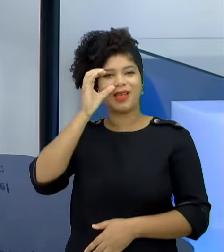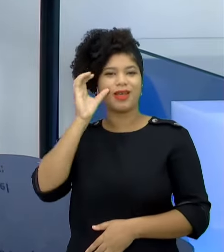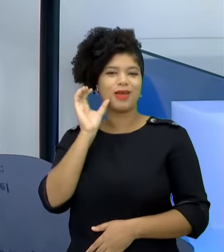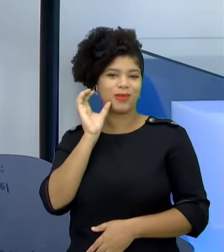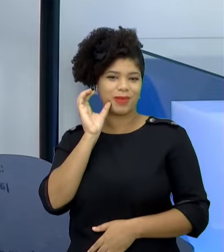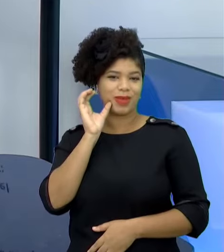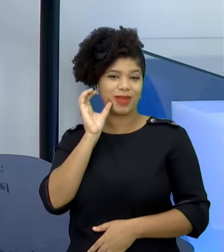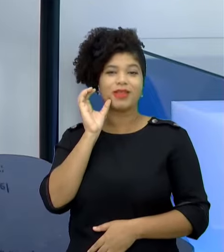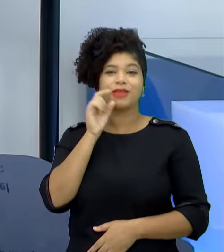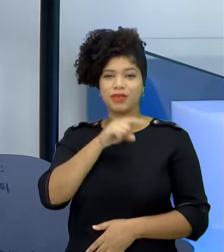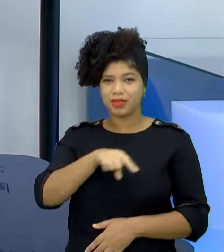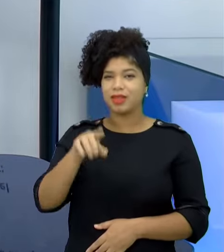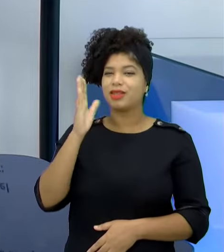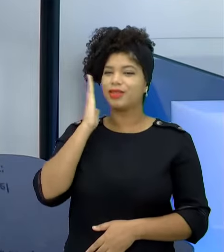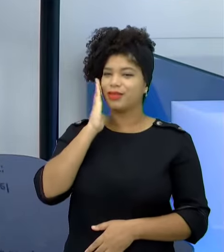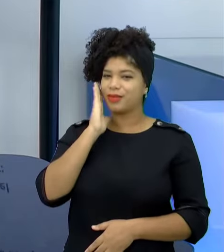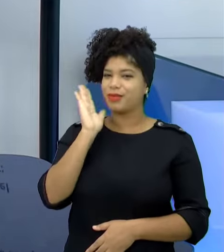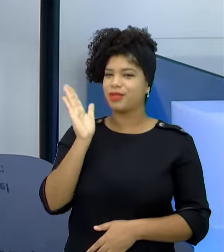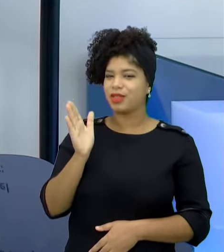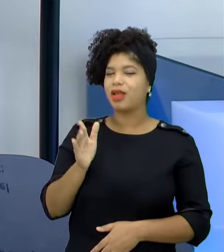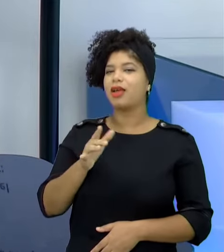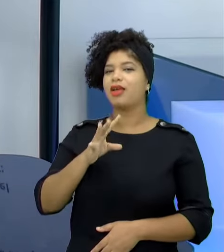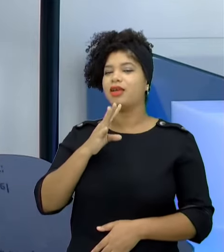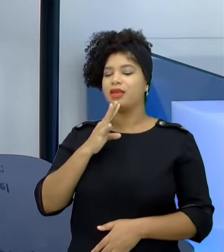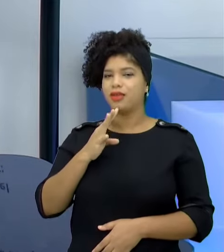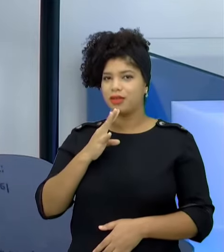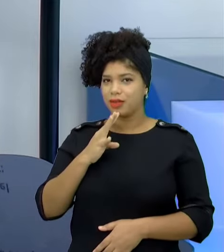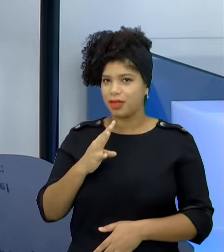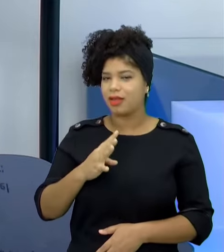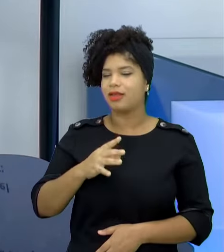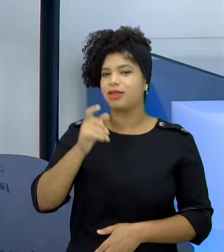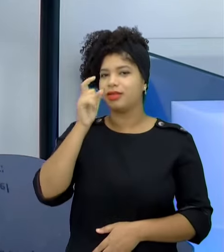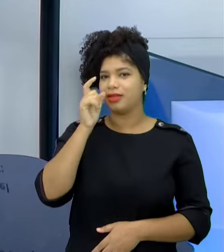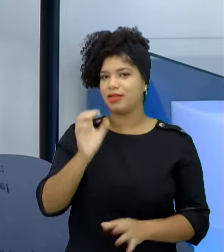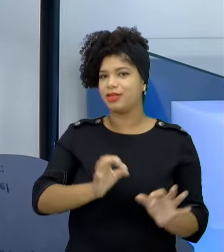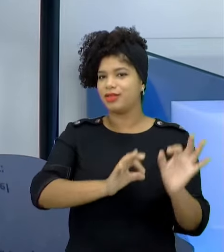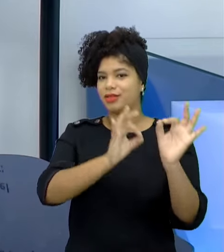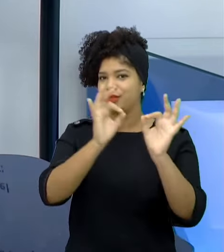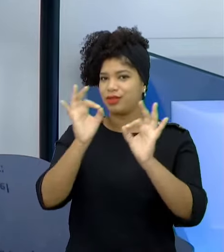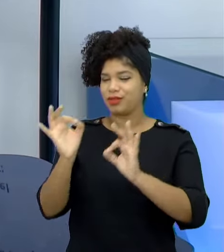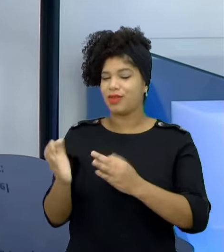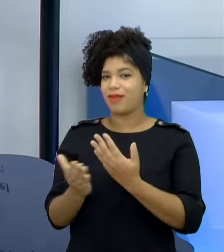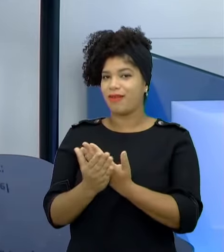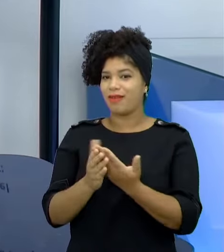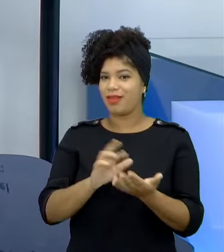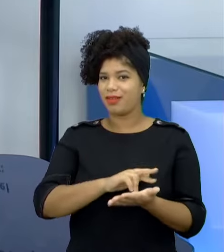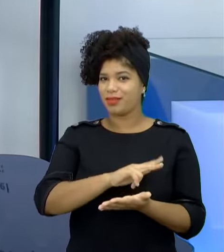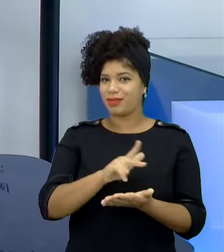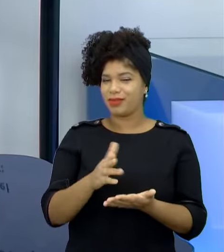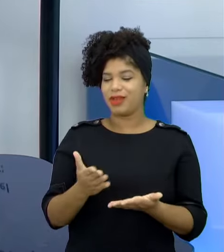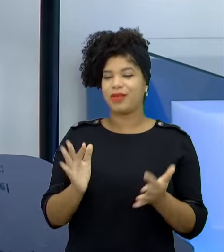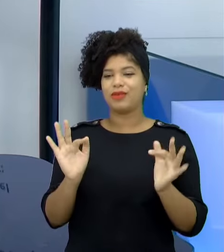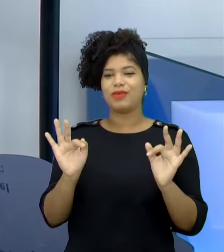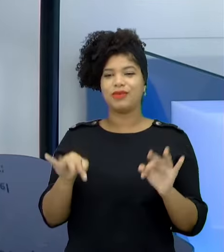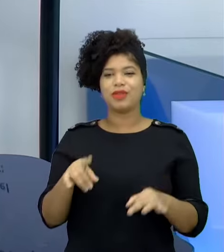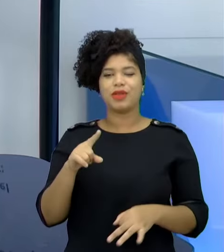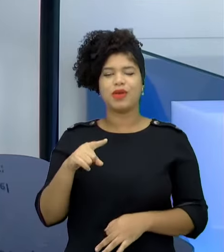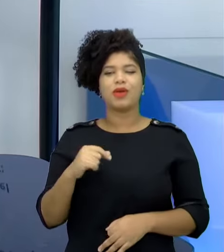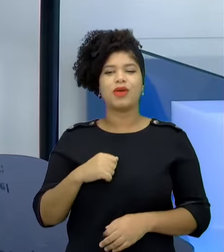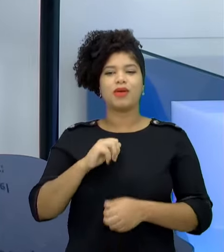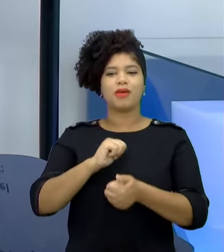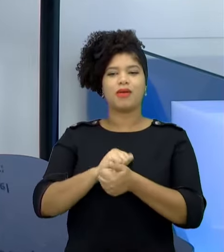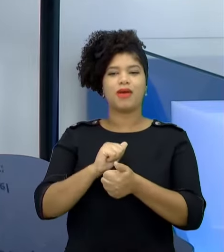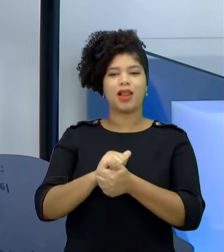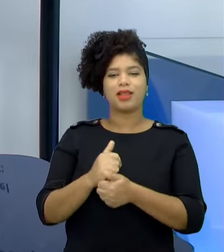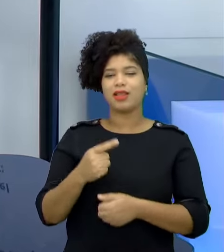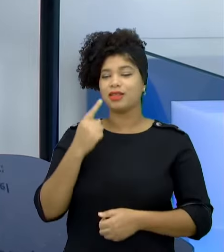respeito, você já sabe, né? Já assistiu aí várias aulas, a gente está chegando na finalização, né? Eficiência energética. Pode colocar na tela só para a